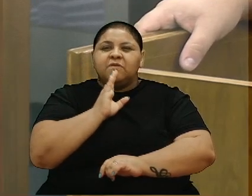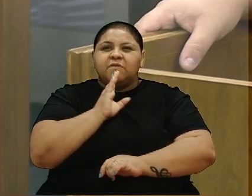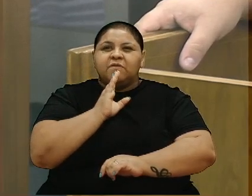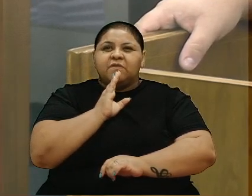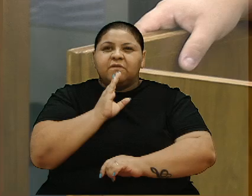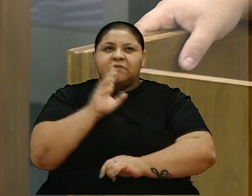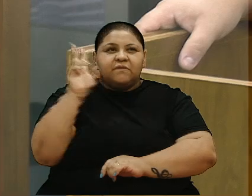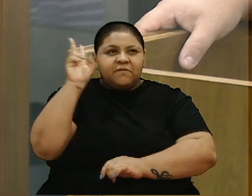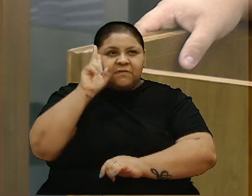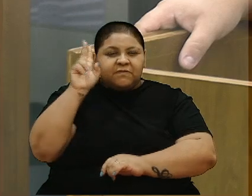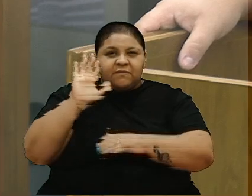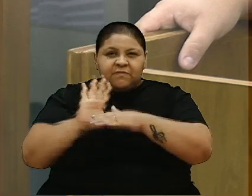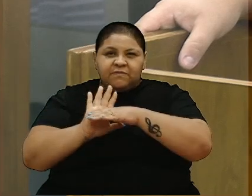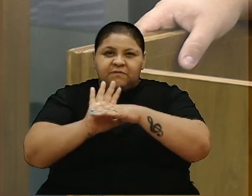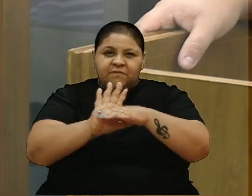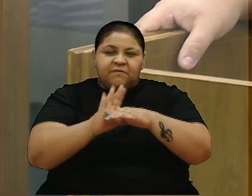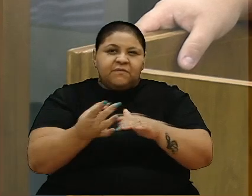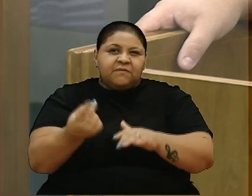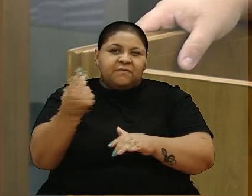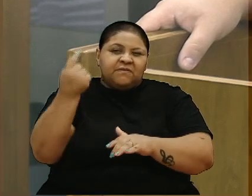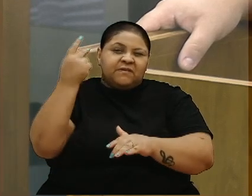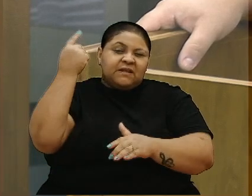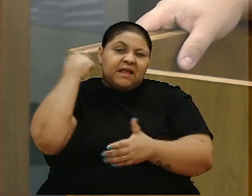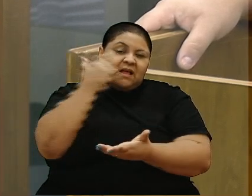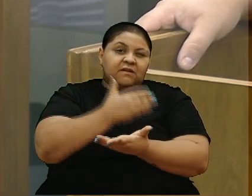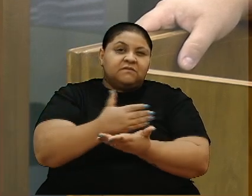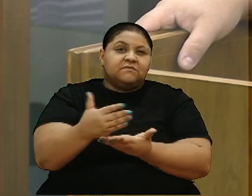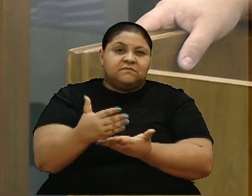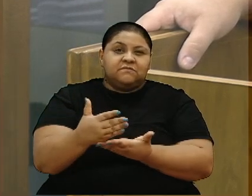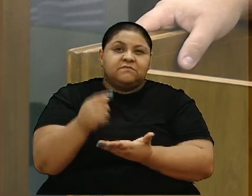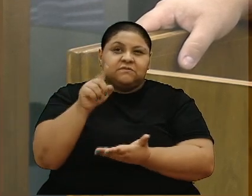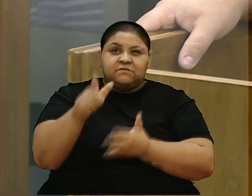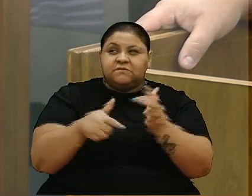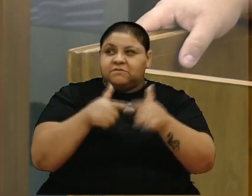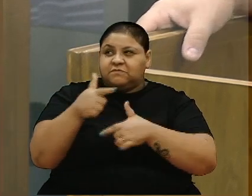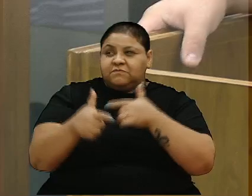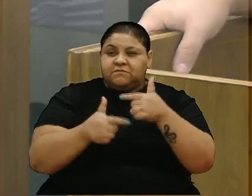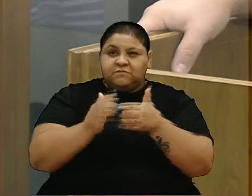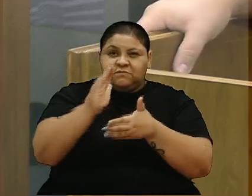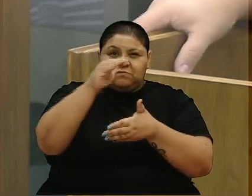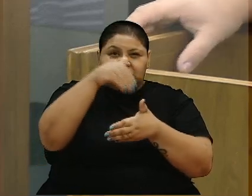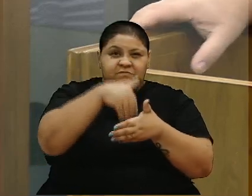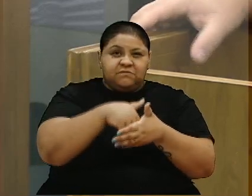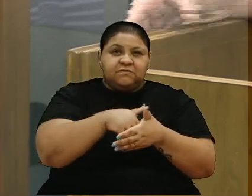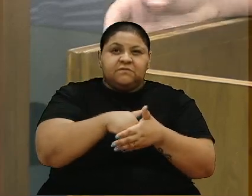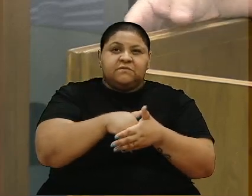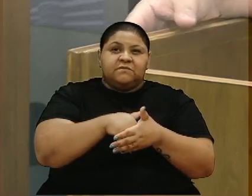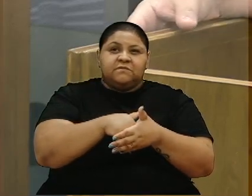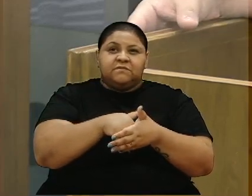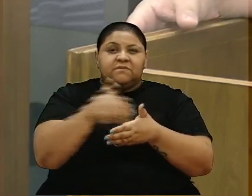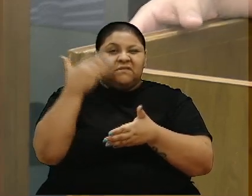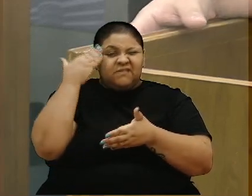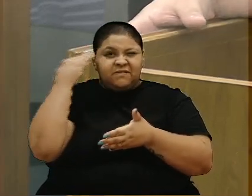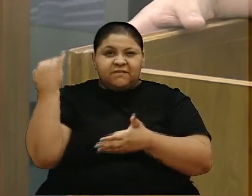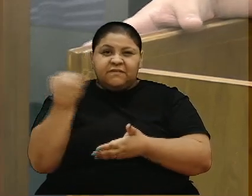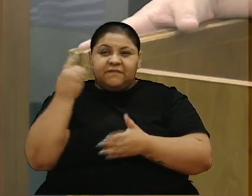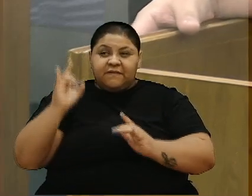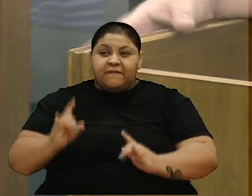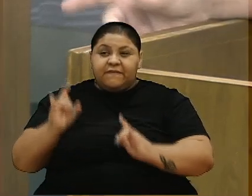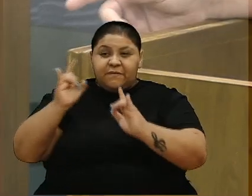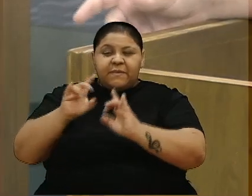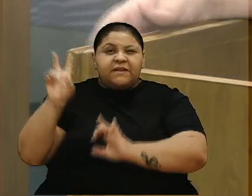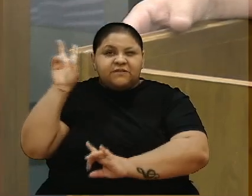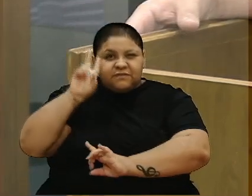a história da Maesa desde o princípio, né? O senhor que trabalhou lá dentro, sabe a importância que tem esse prédio